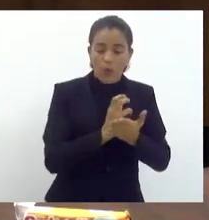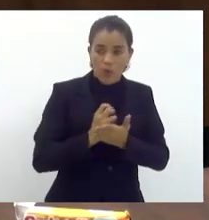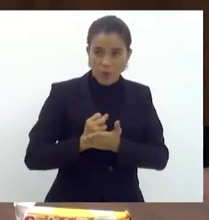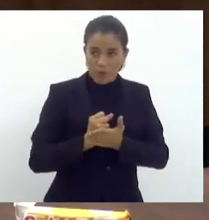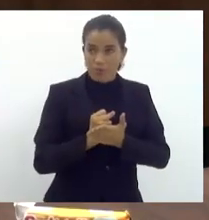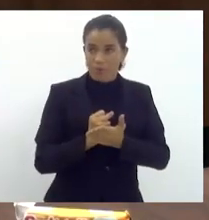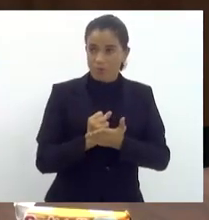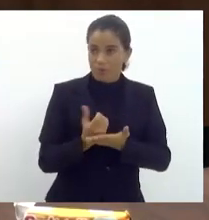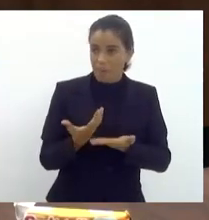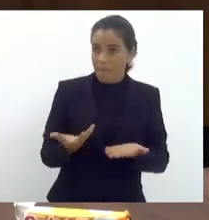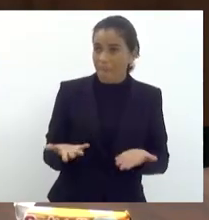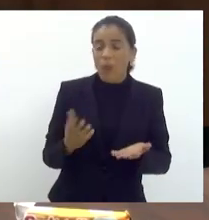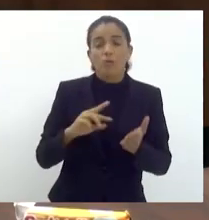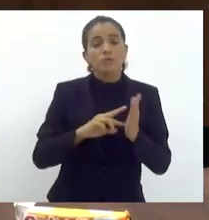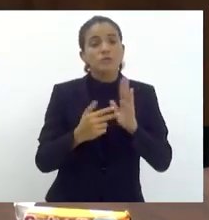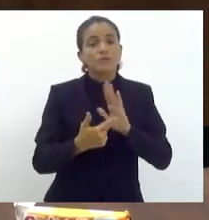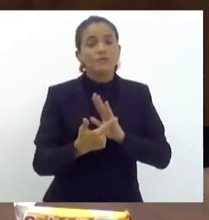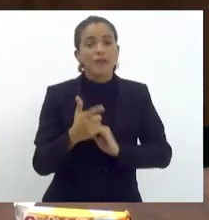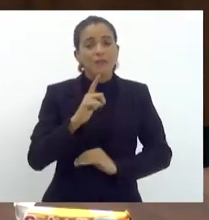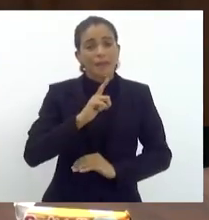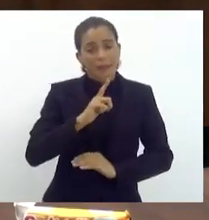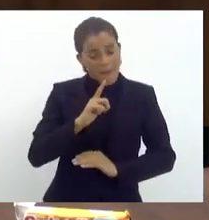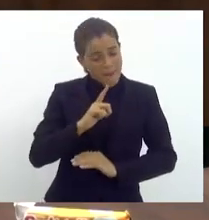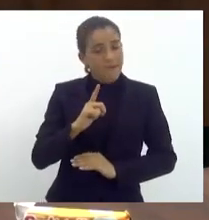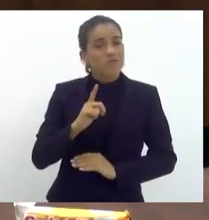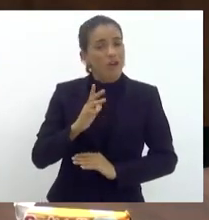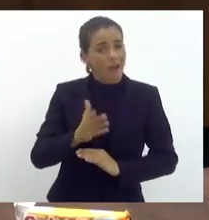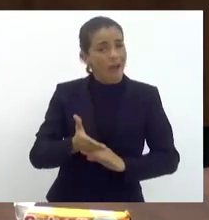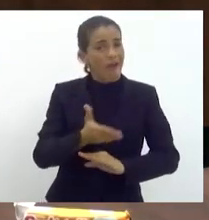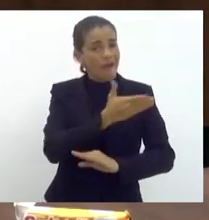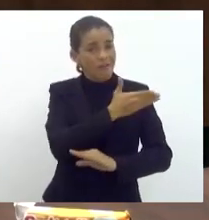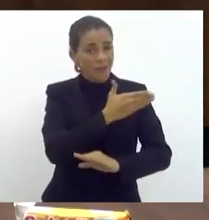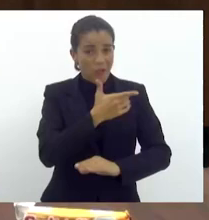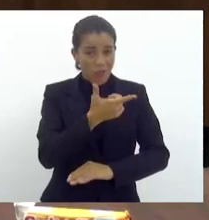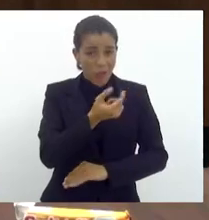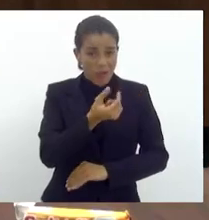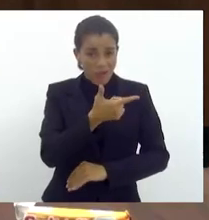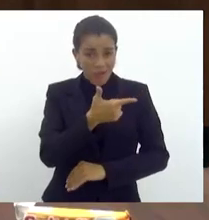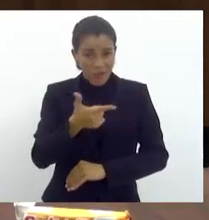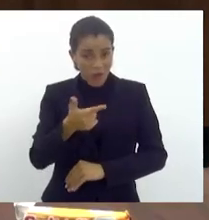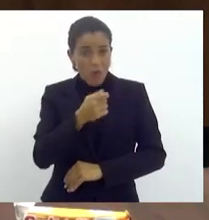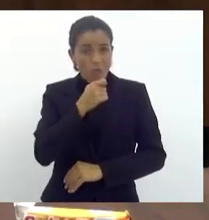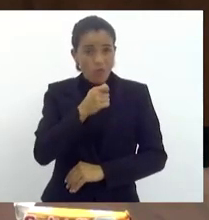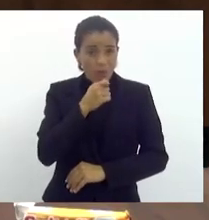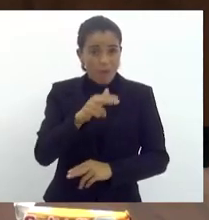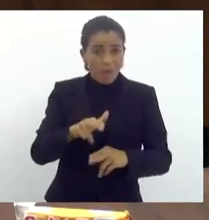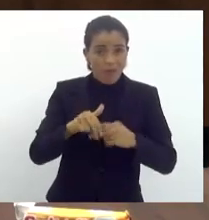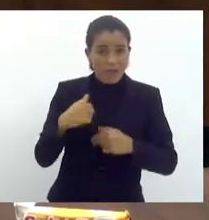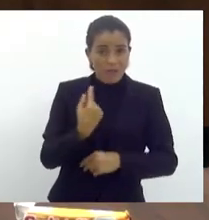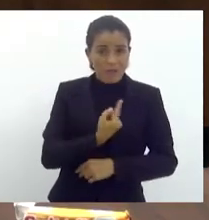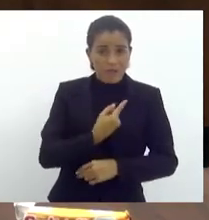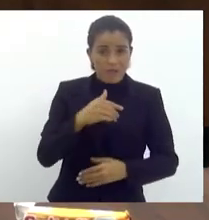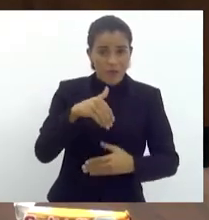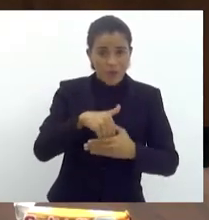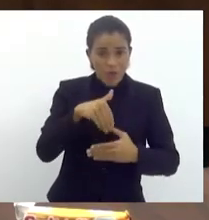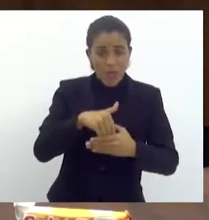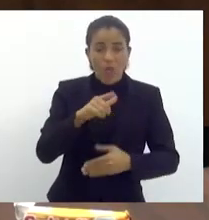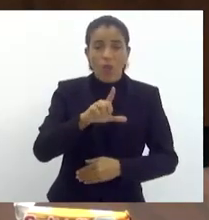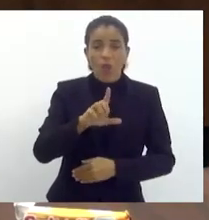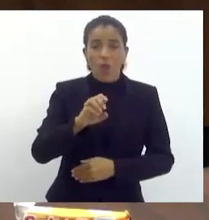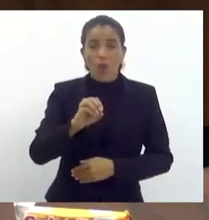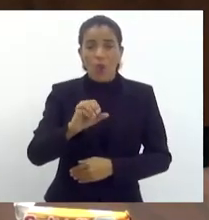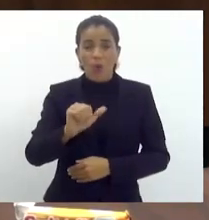dessa legislação Ou seja já há previsão não houve em 2022 pois a gente votou já a lua de